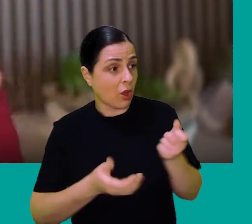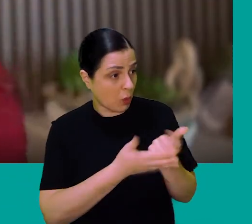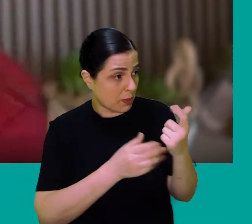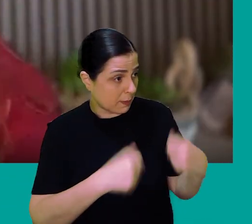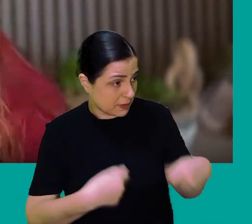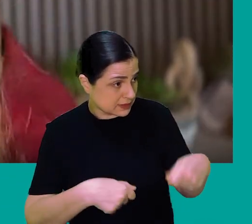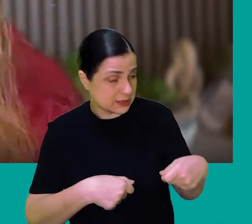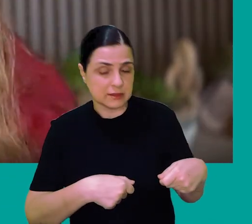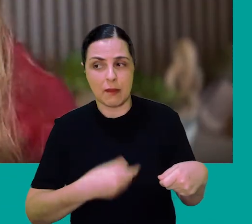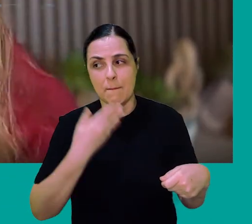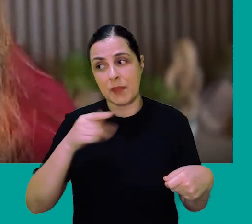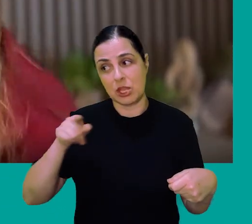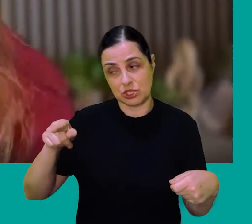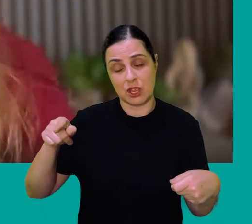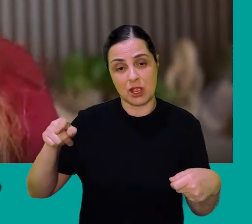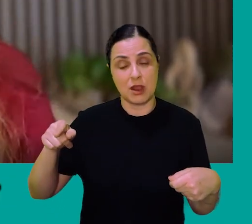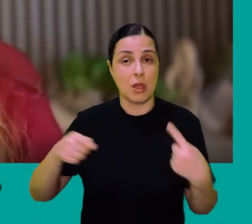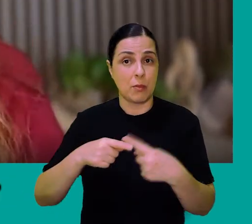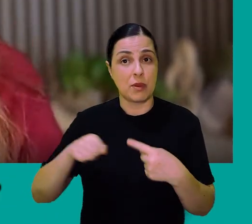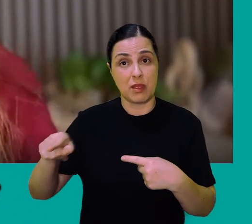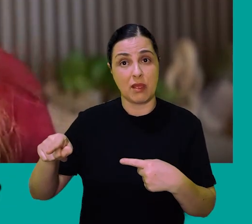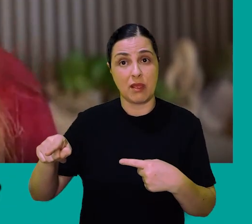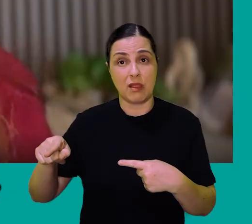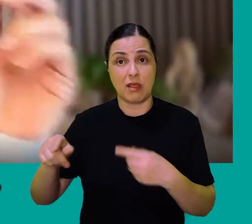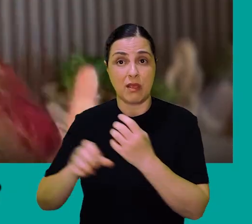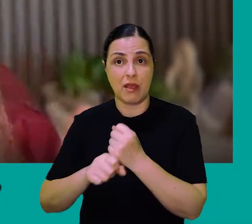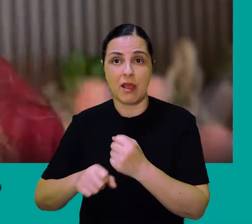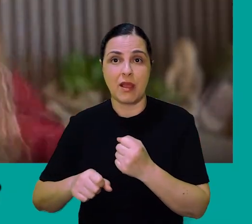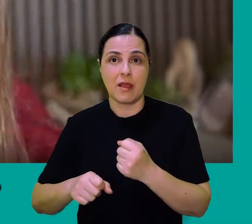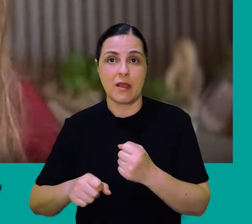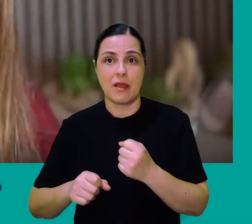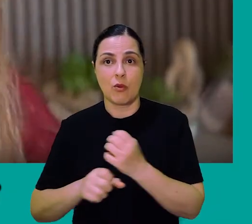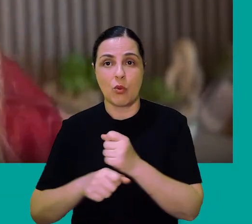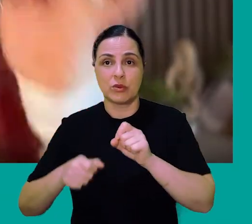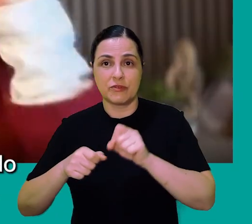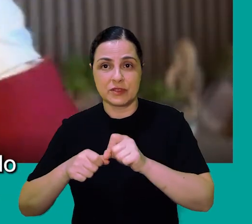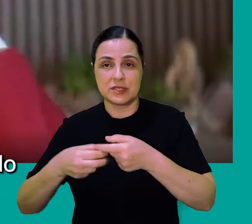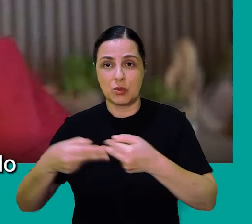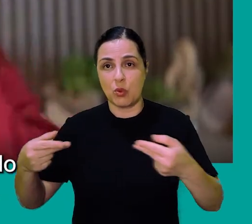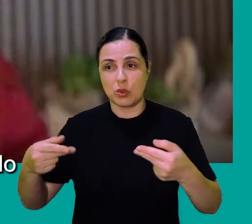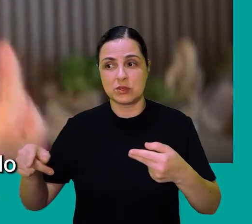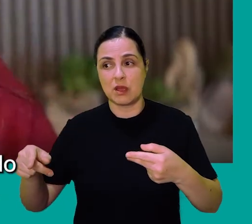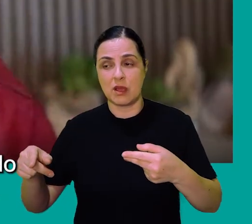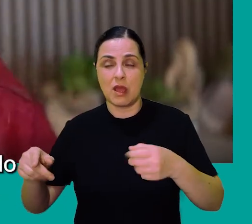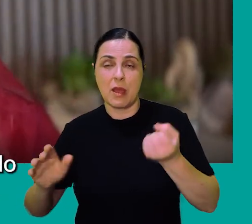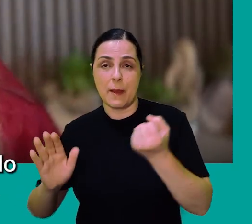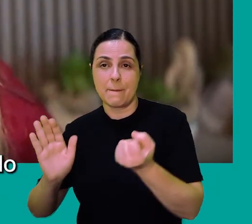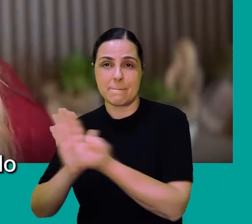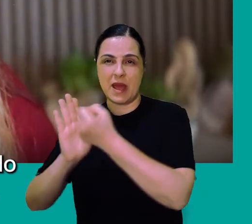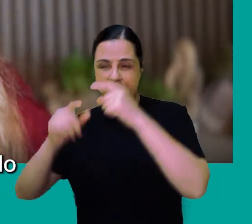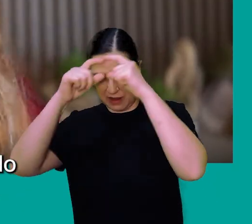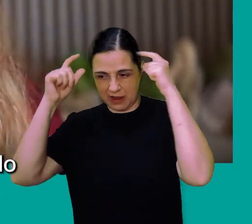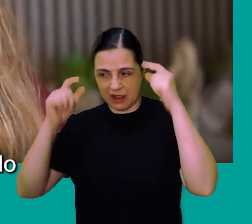vamos pedir para o fulano, que é uma pessoa oriental, por exemplo, porque tem esse estigma né, então, assim, a gente acaba